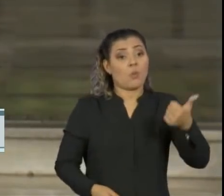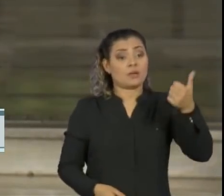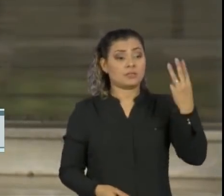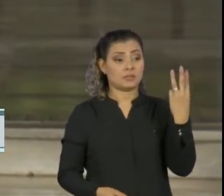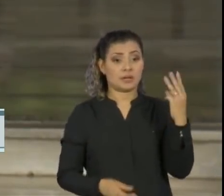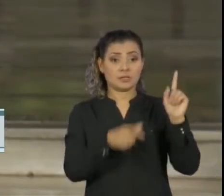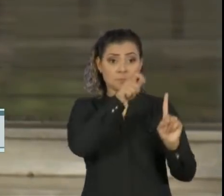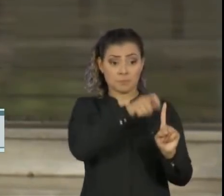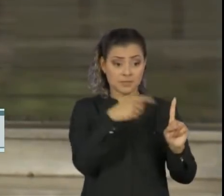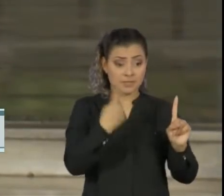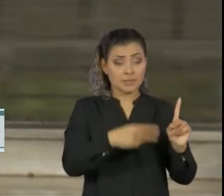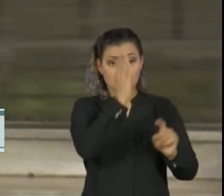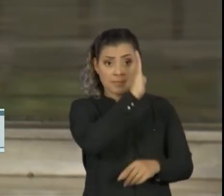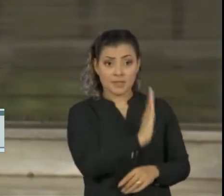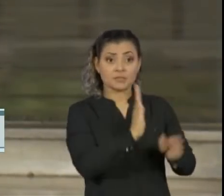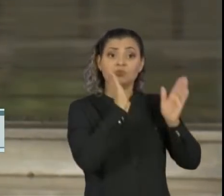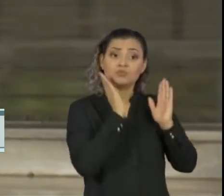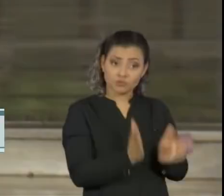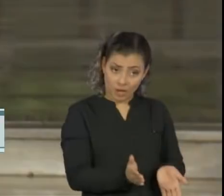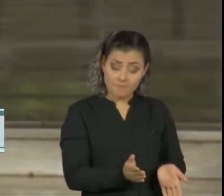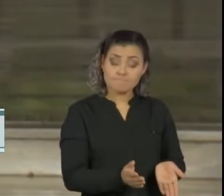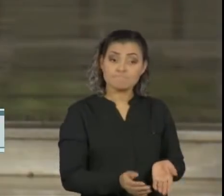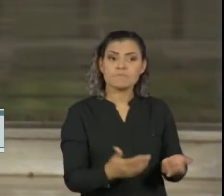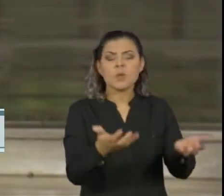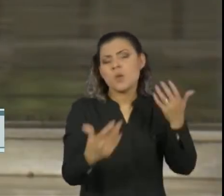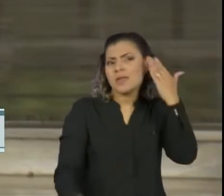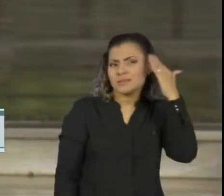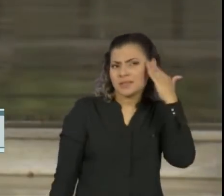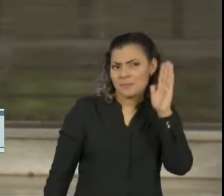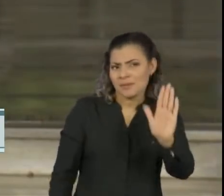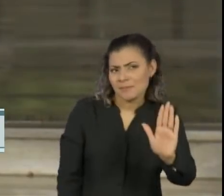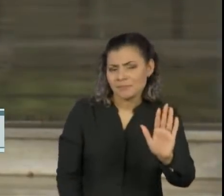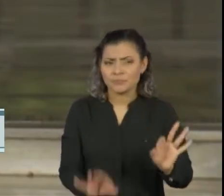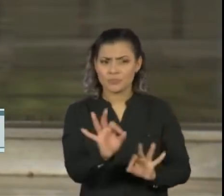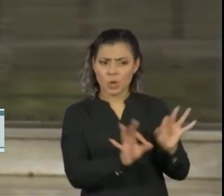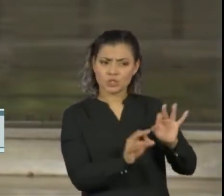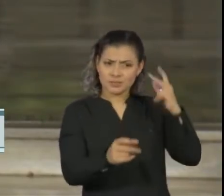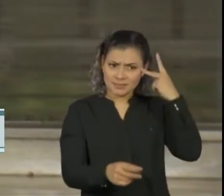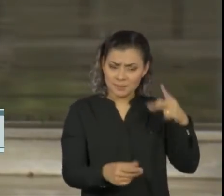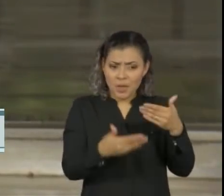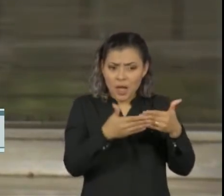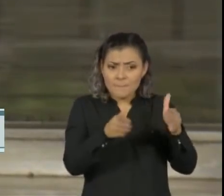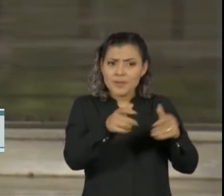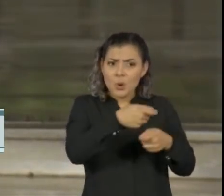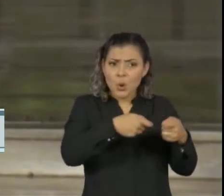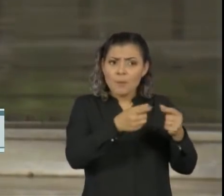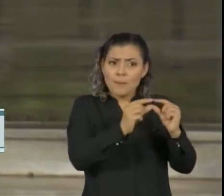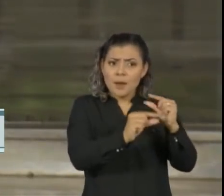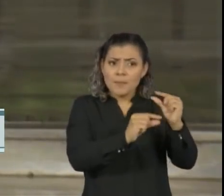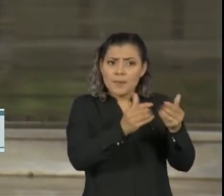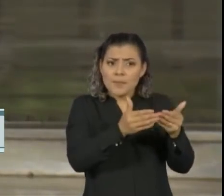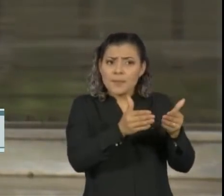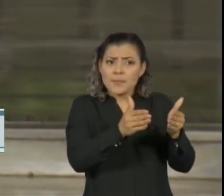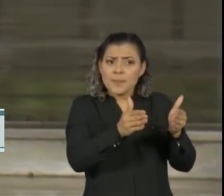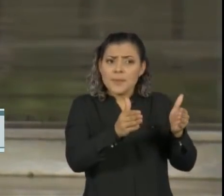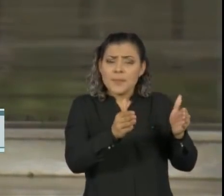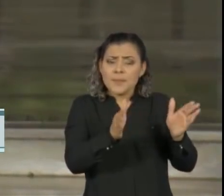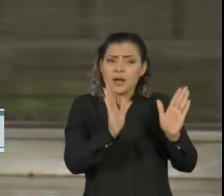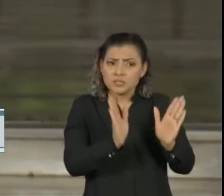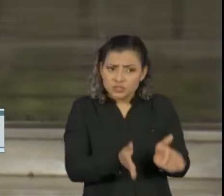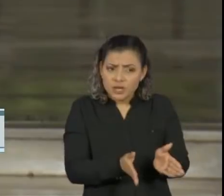quarentena aqui no Brasil e eu gostaria de saber se o Plano São Paulo de reabertura gradual da